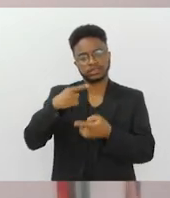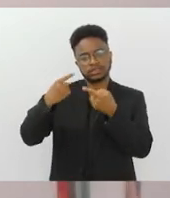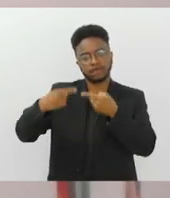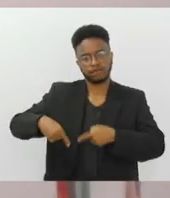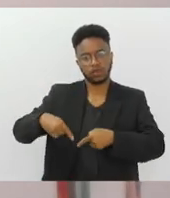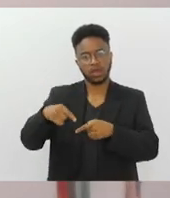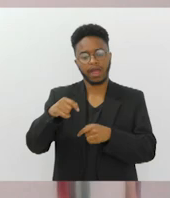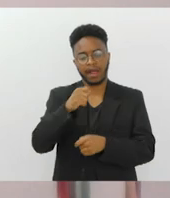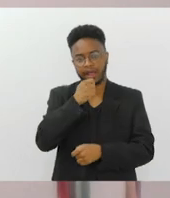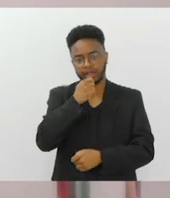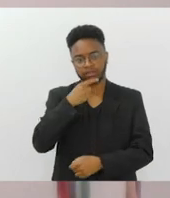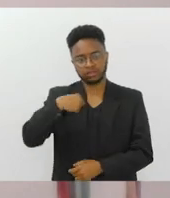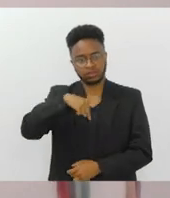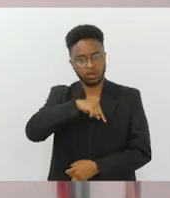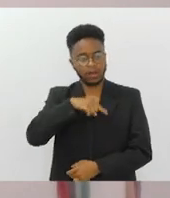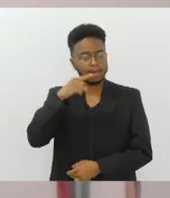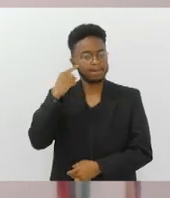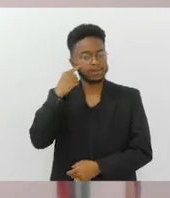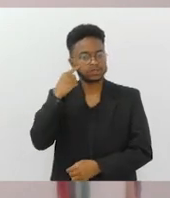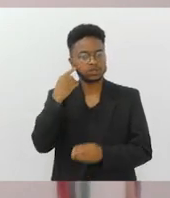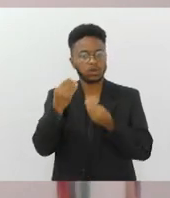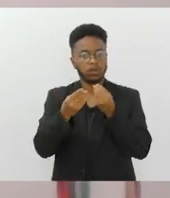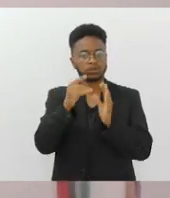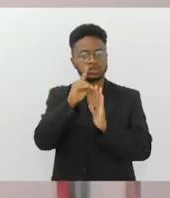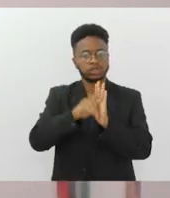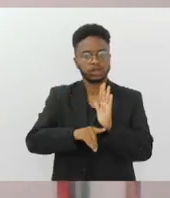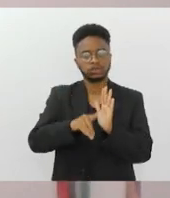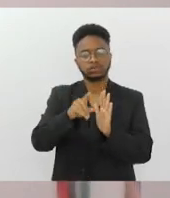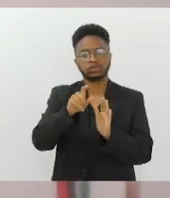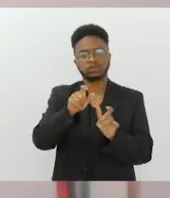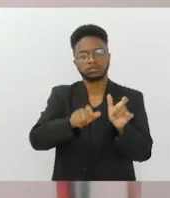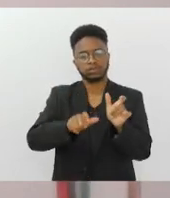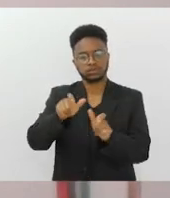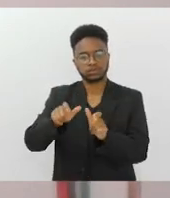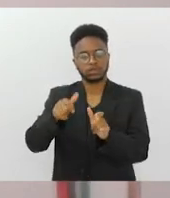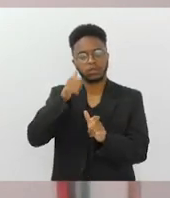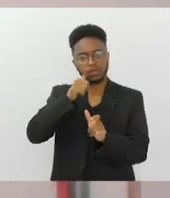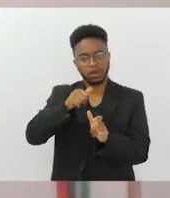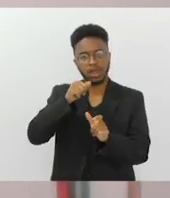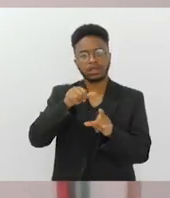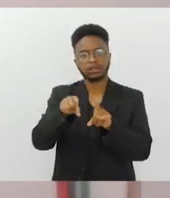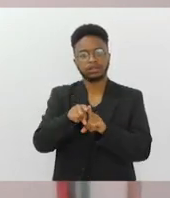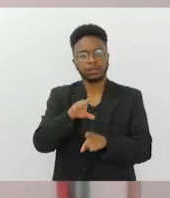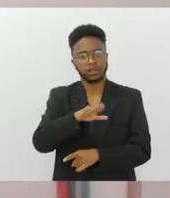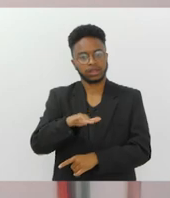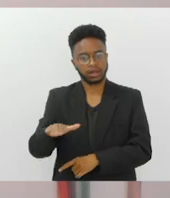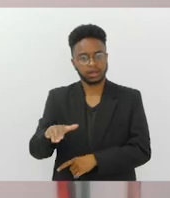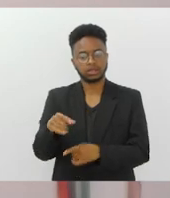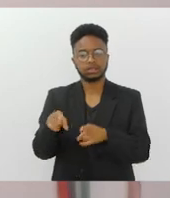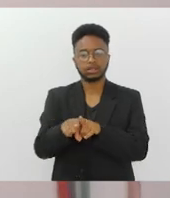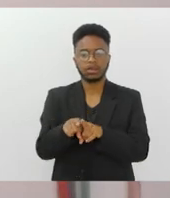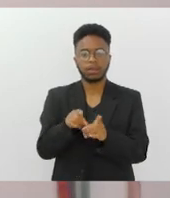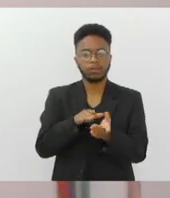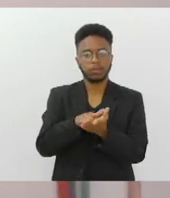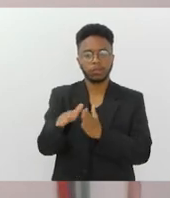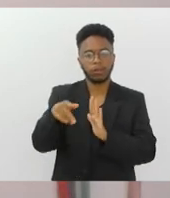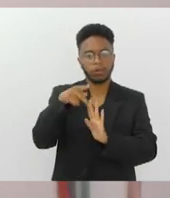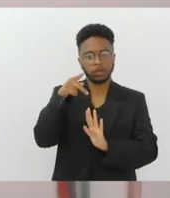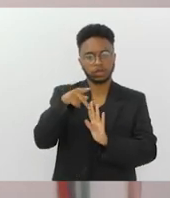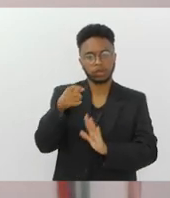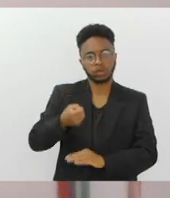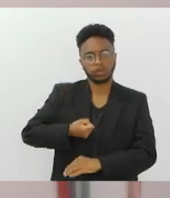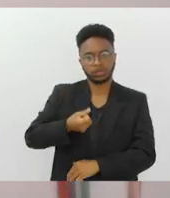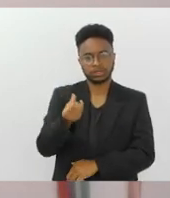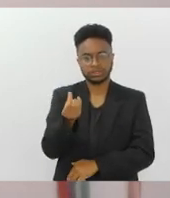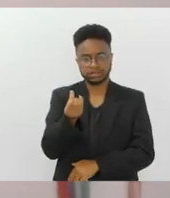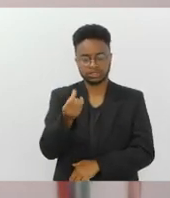pensar o direito a essas mulheres e a essas crianças, foi publicada, né, como a portaria número 6, de